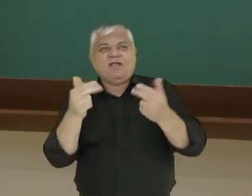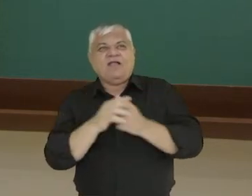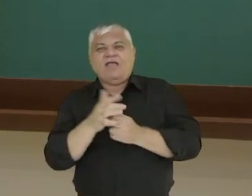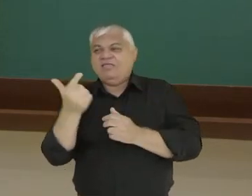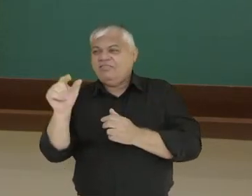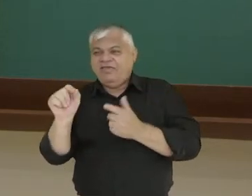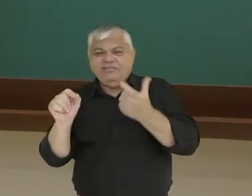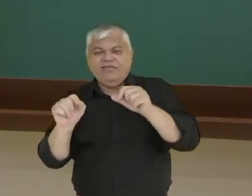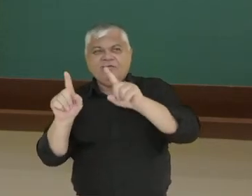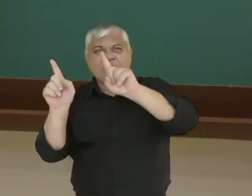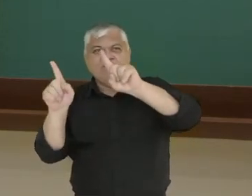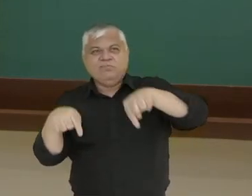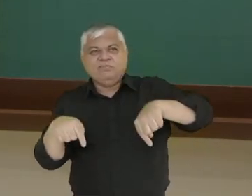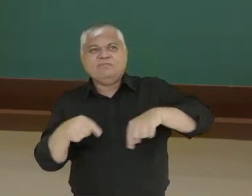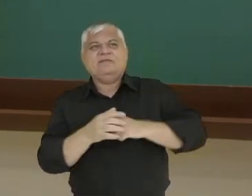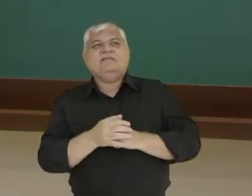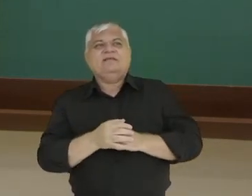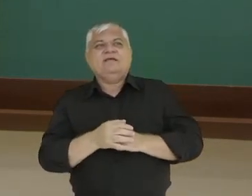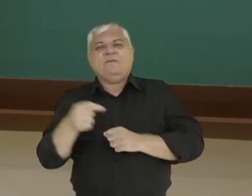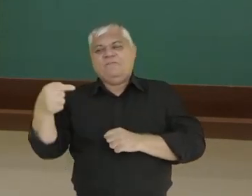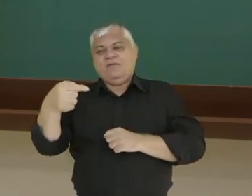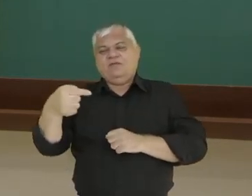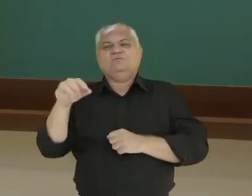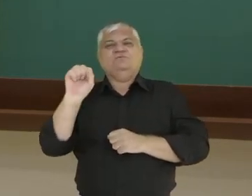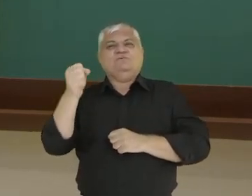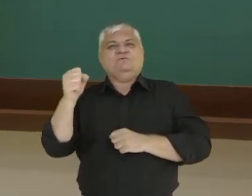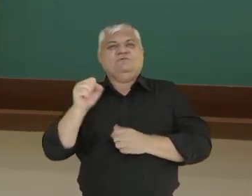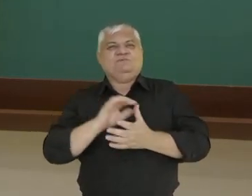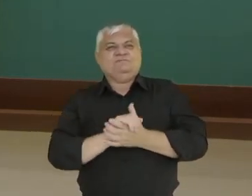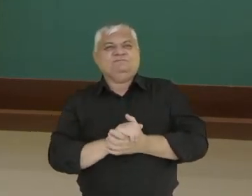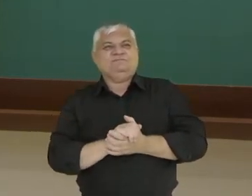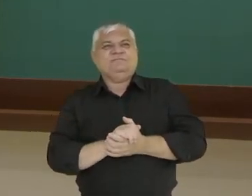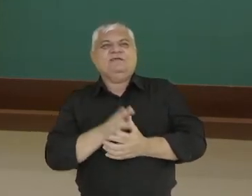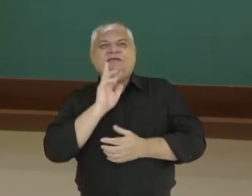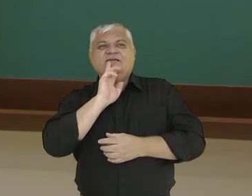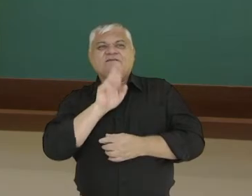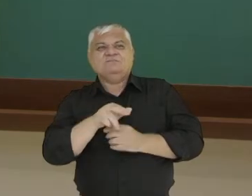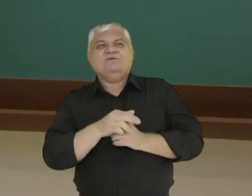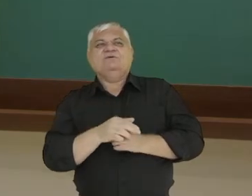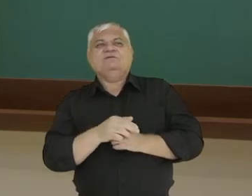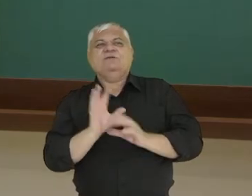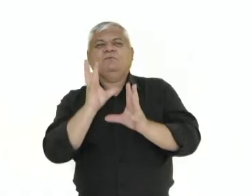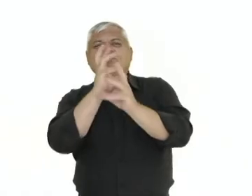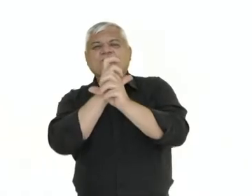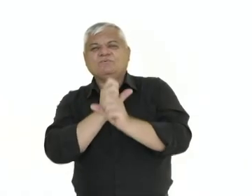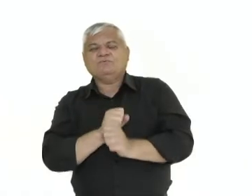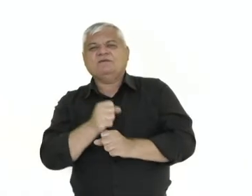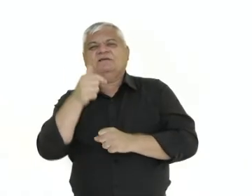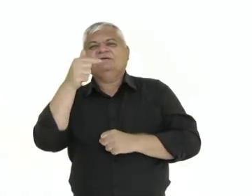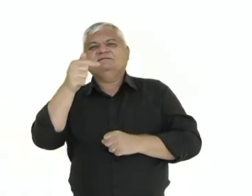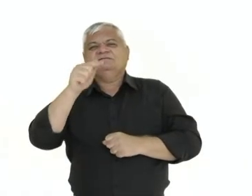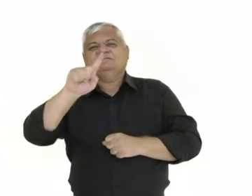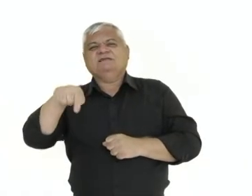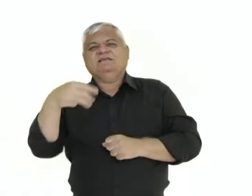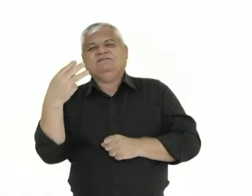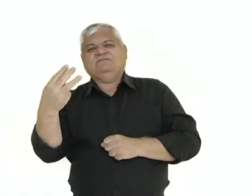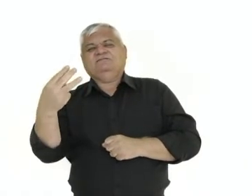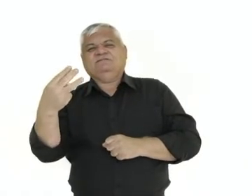mesmo logaritmando, resultado desse logaritmo é menos 8. Realizamos o cálculo e temos que o pH